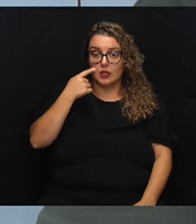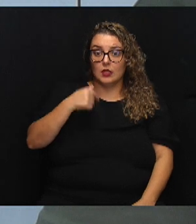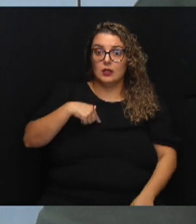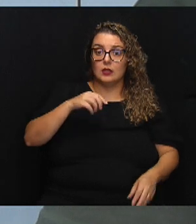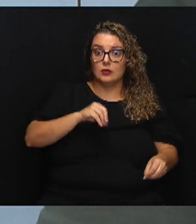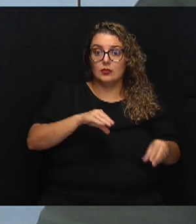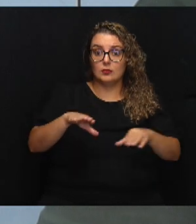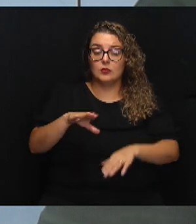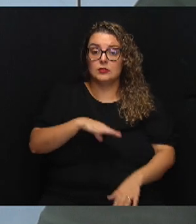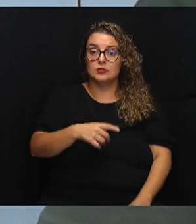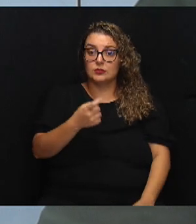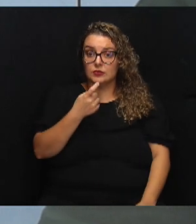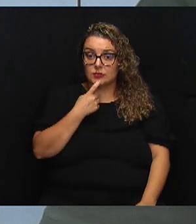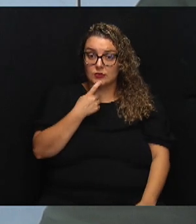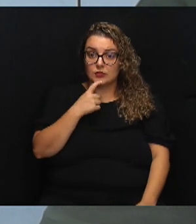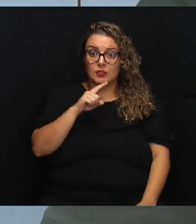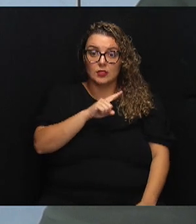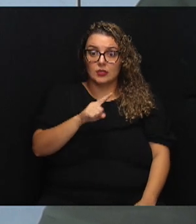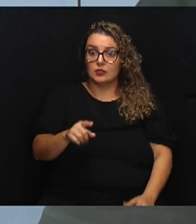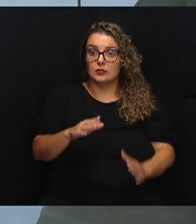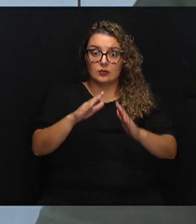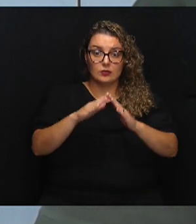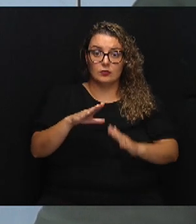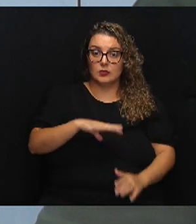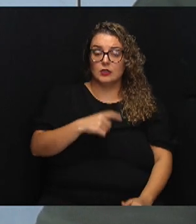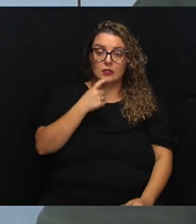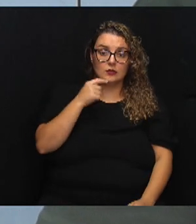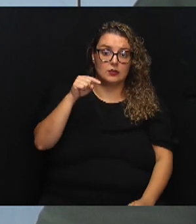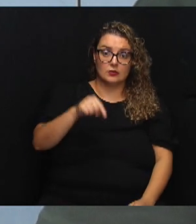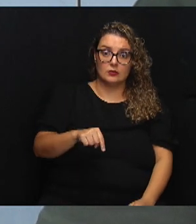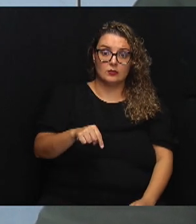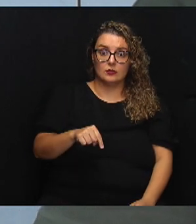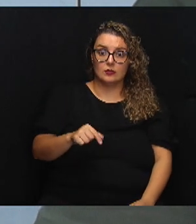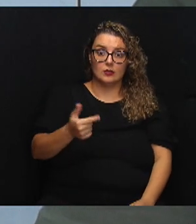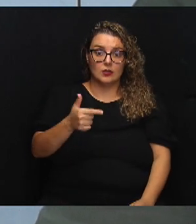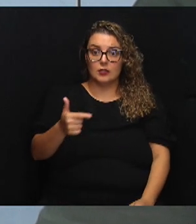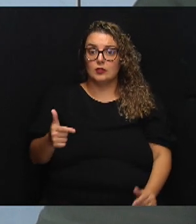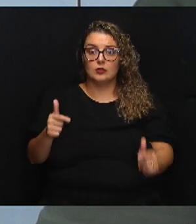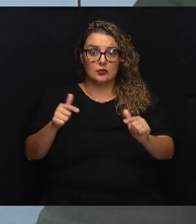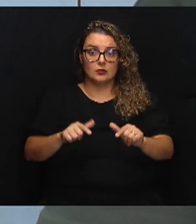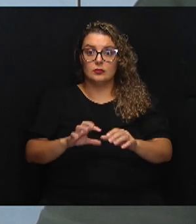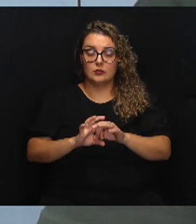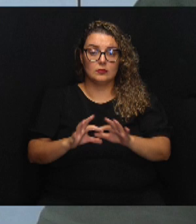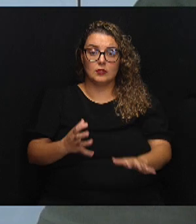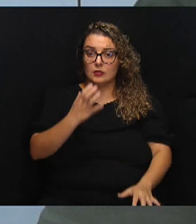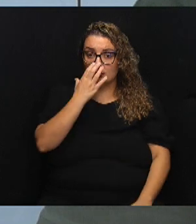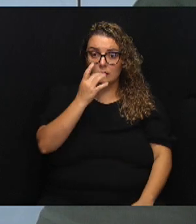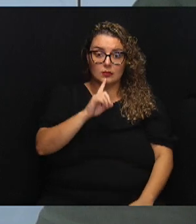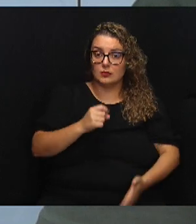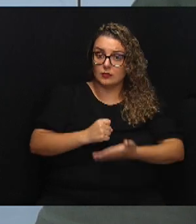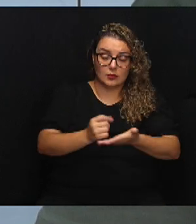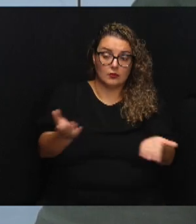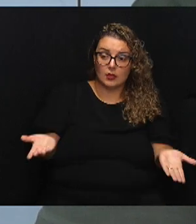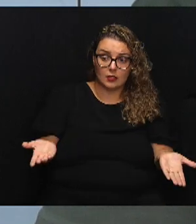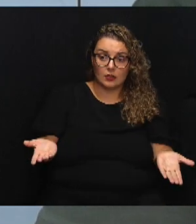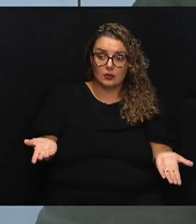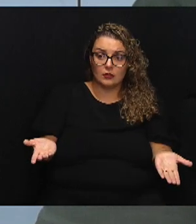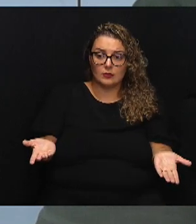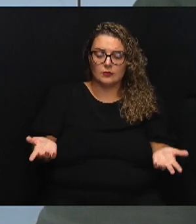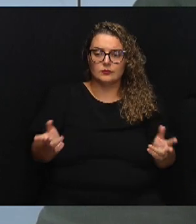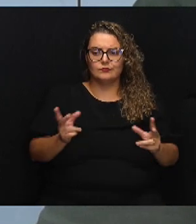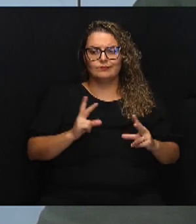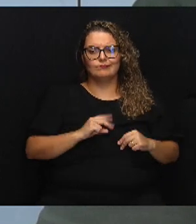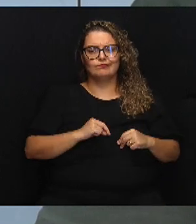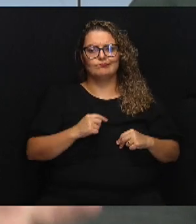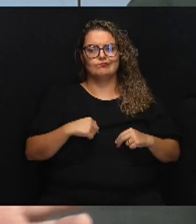de Campinas, eu não vou morar mais aqui, e eu não tenho lugar onde deixar meu cachorro, eu não vou levar ele. Poxa, eu analiso